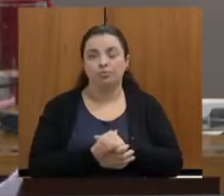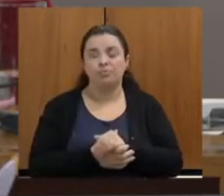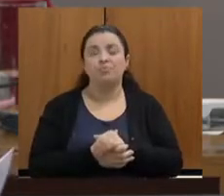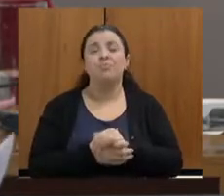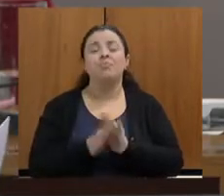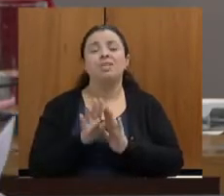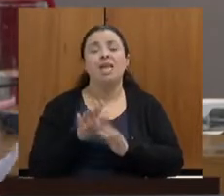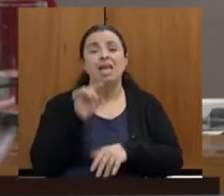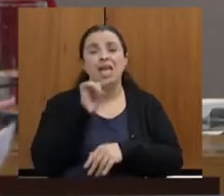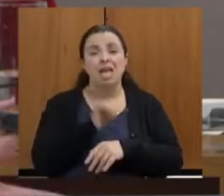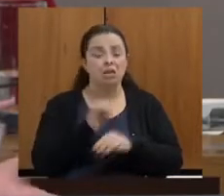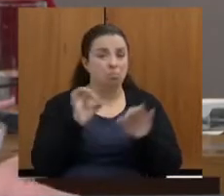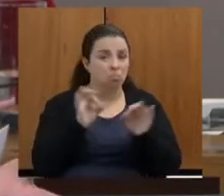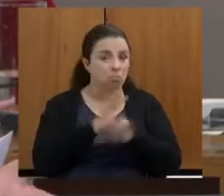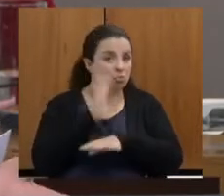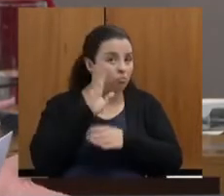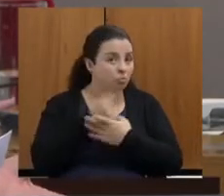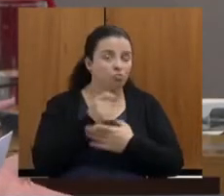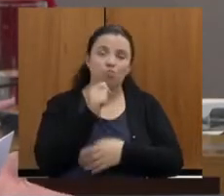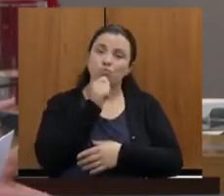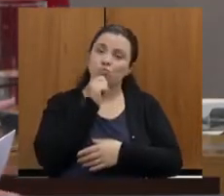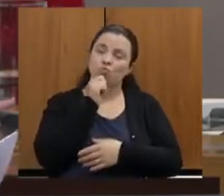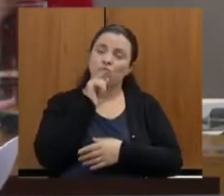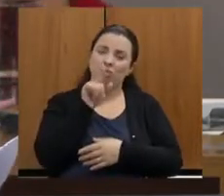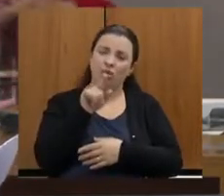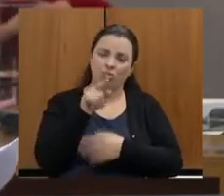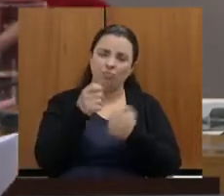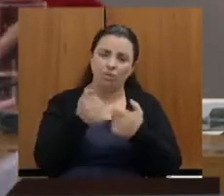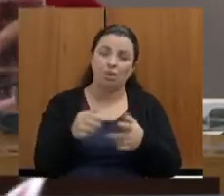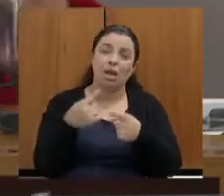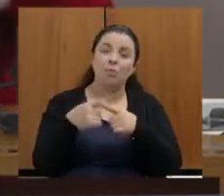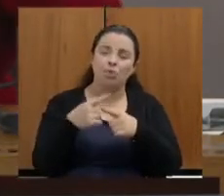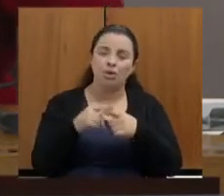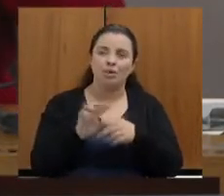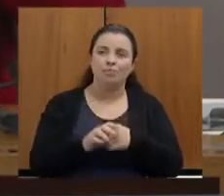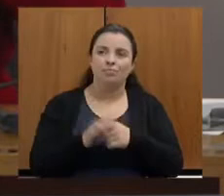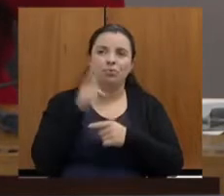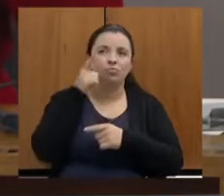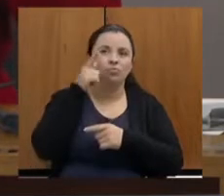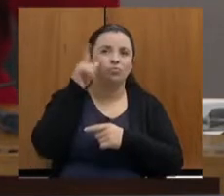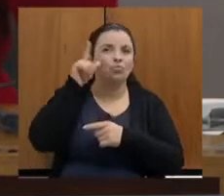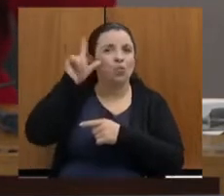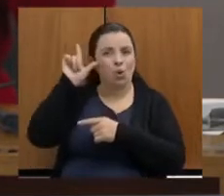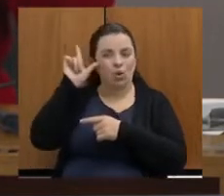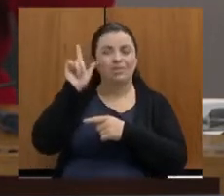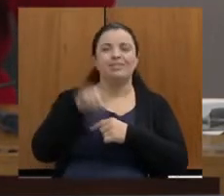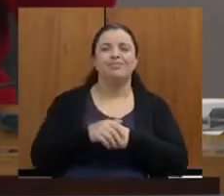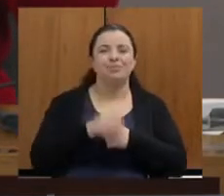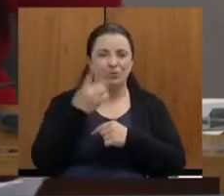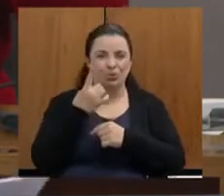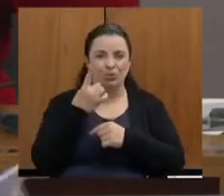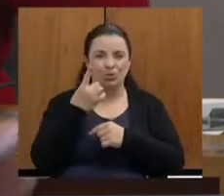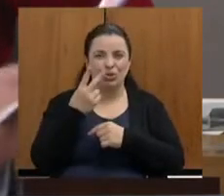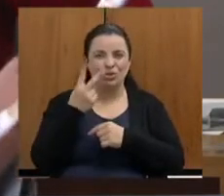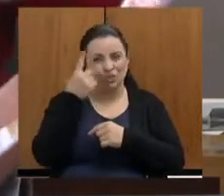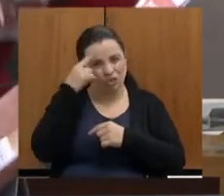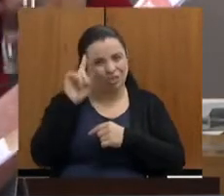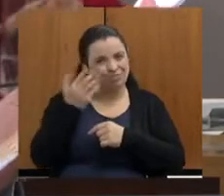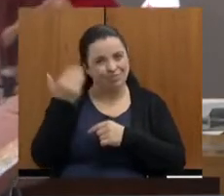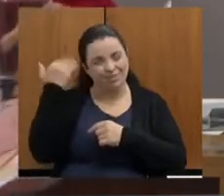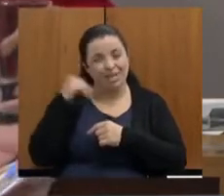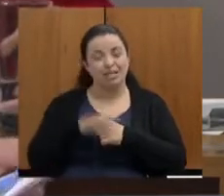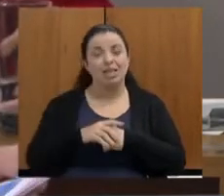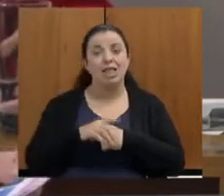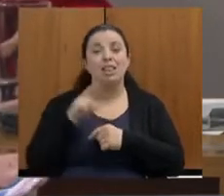que agora no dia vinte de agosto anteontem dois dias atrás saiu o resultado de um seminário que foi